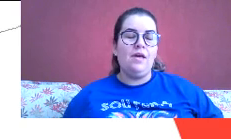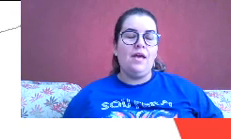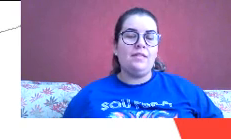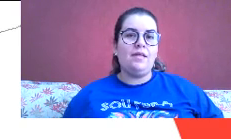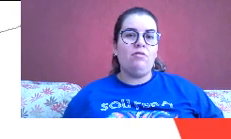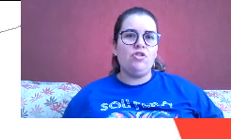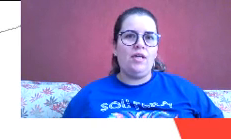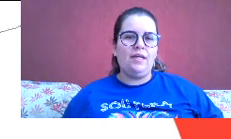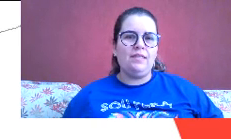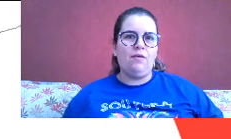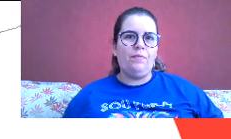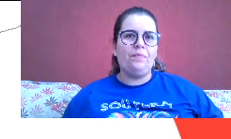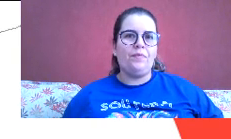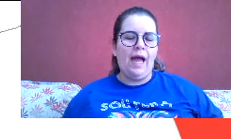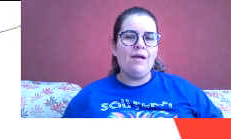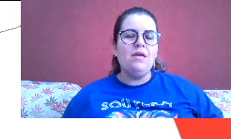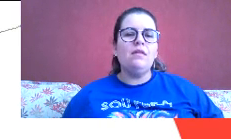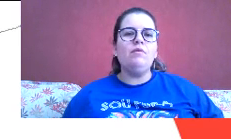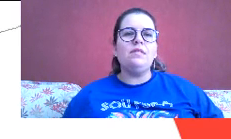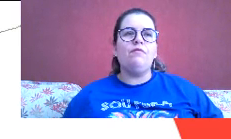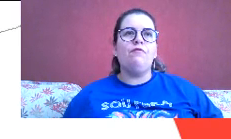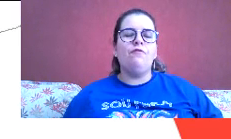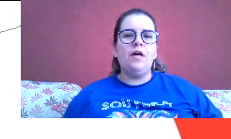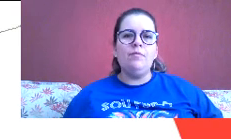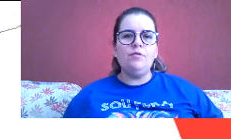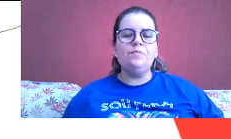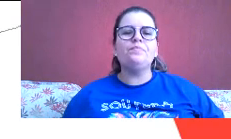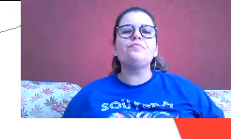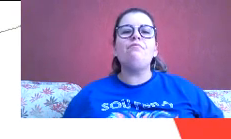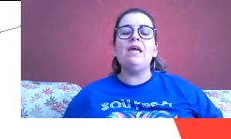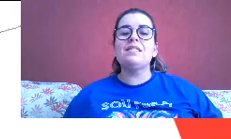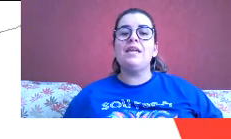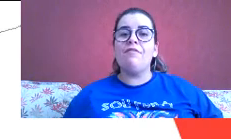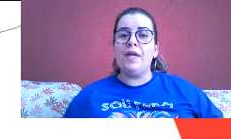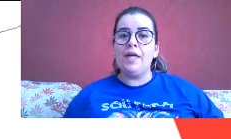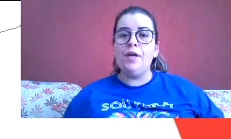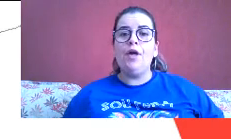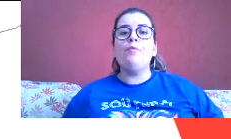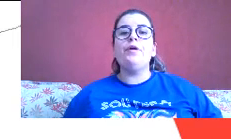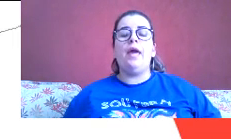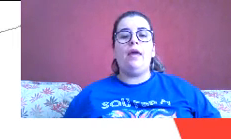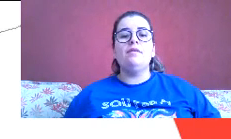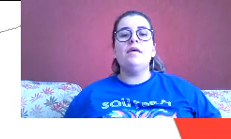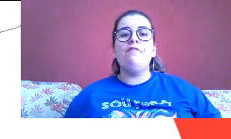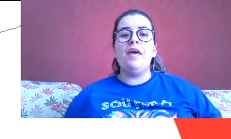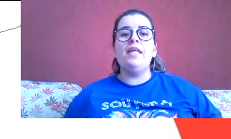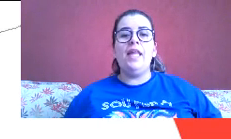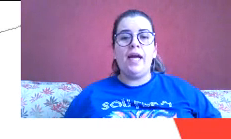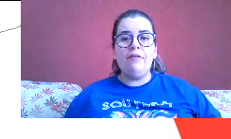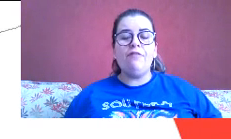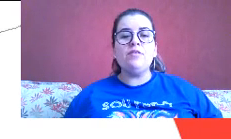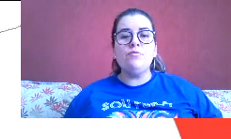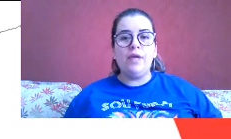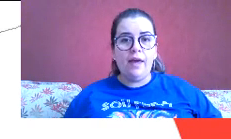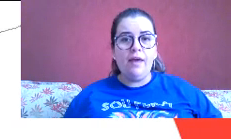essas essas aulas de redação tá então assim vamos escrever por escrever e